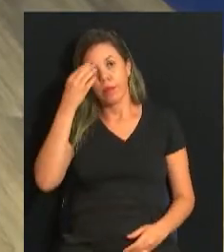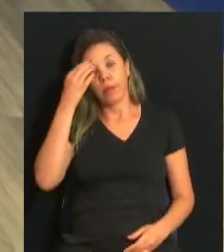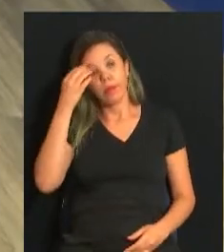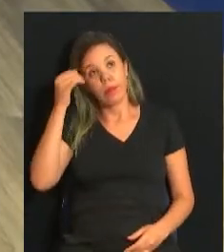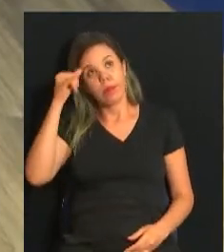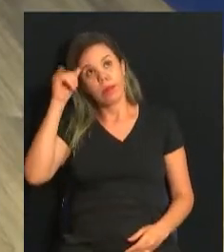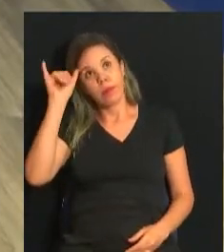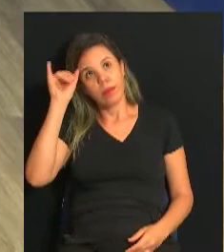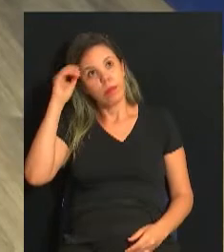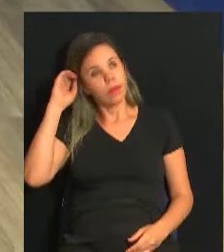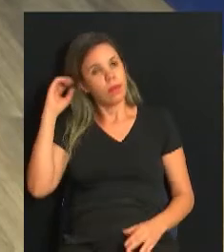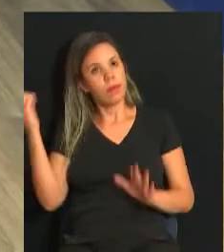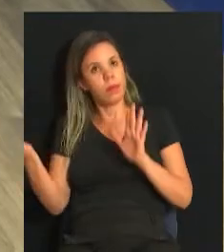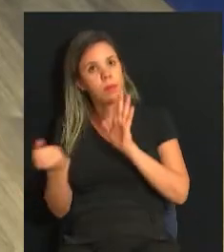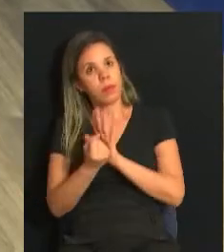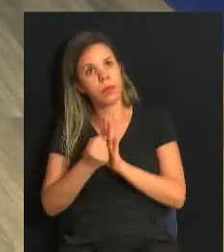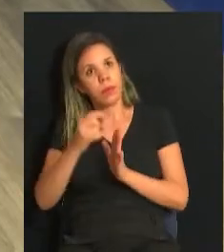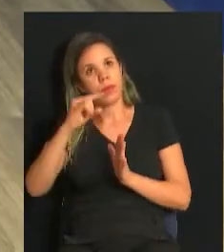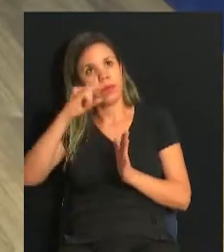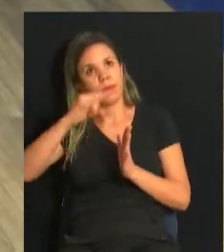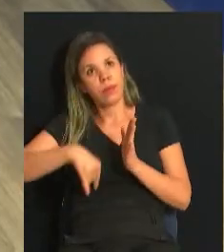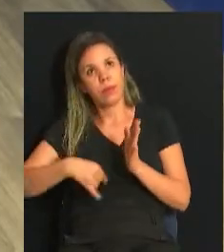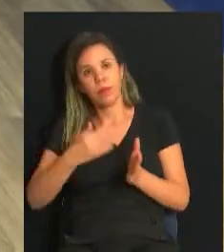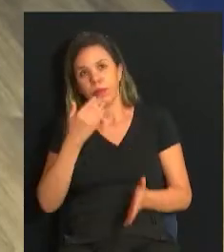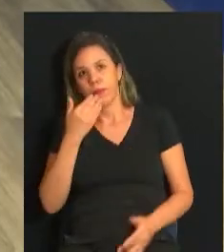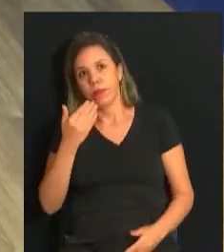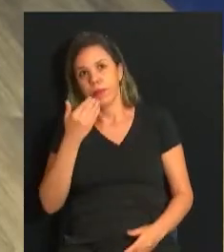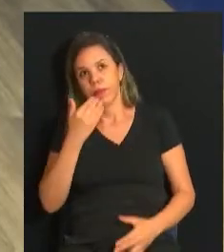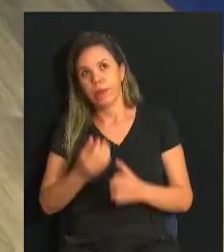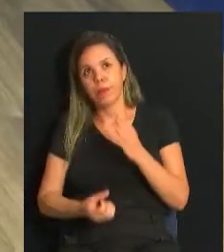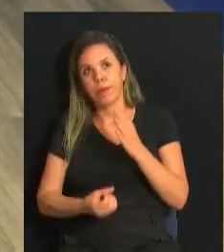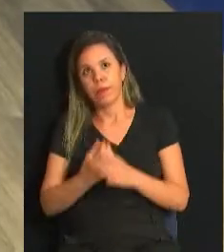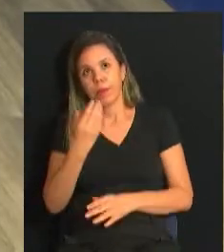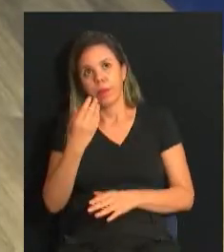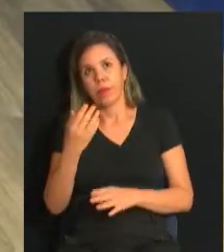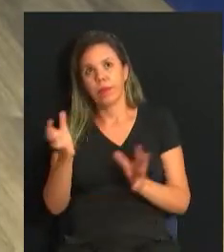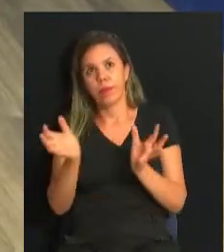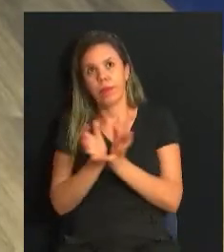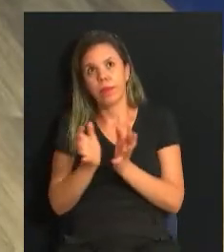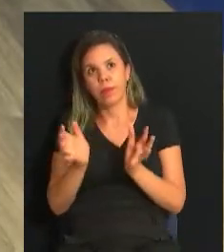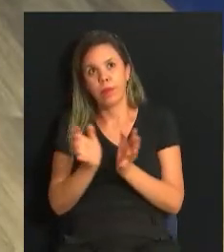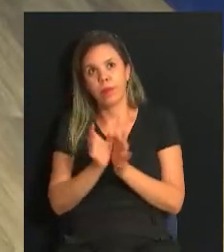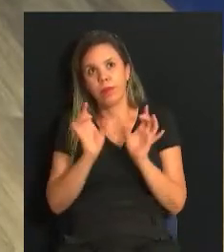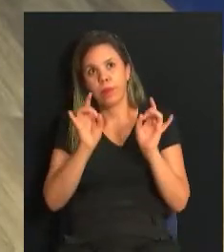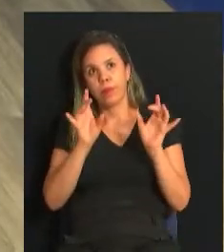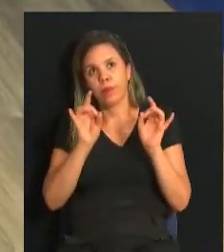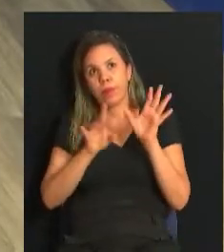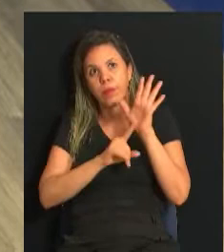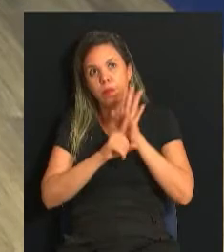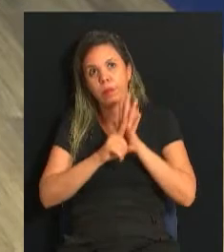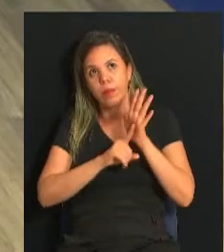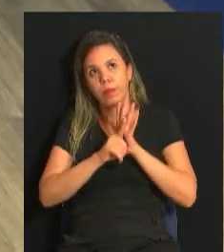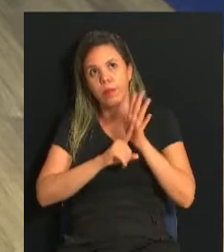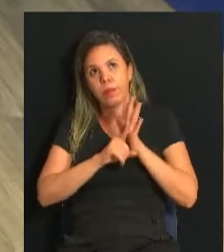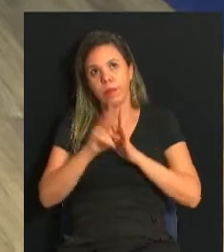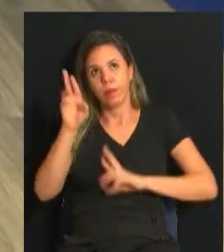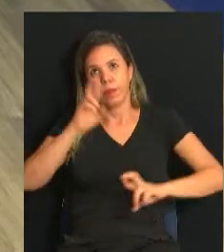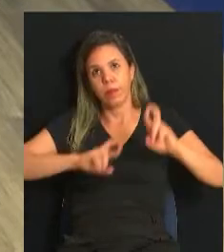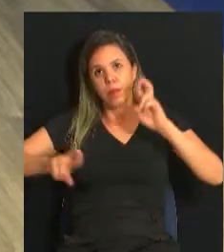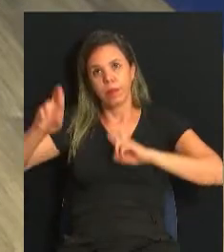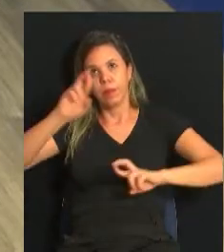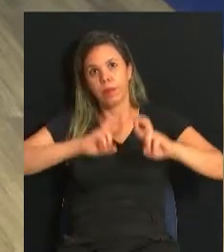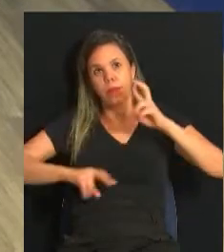o solo protocolou um requerimento pedindo a criação de uma comissão especial de estudos para analisar